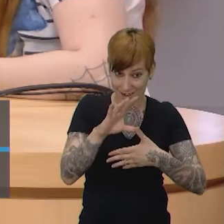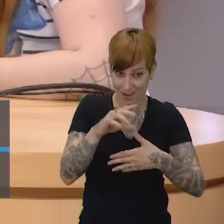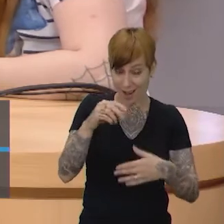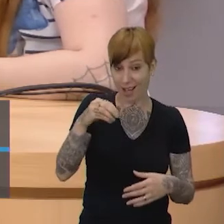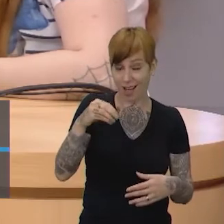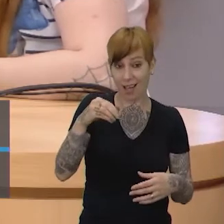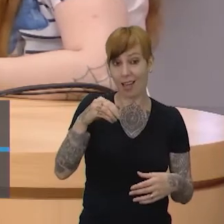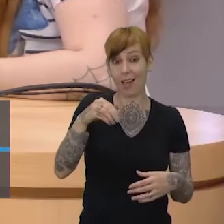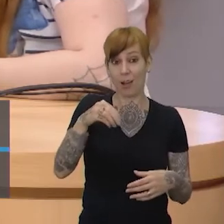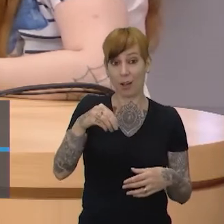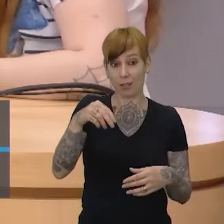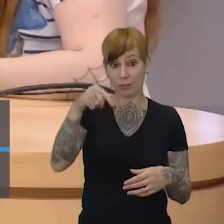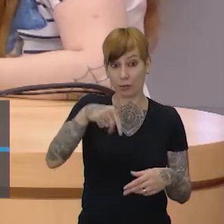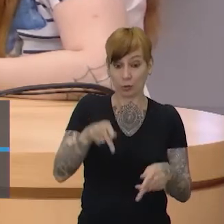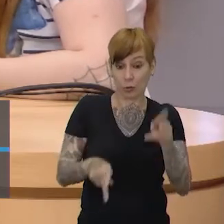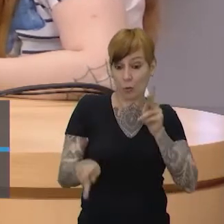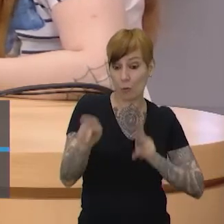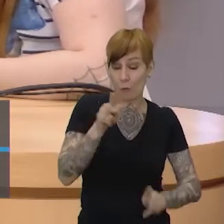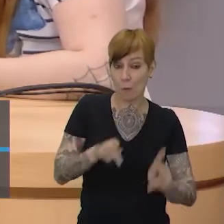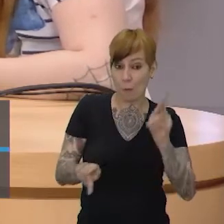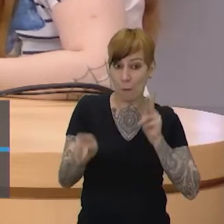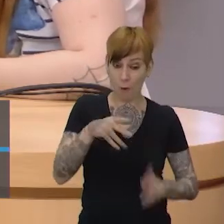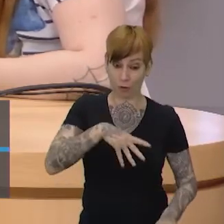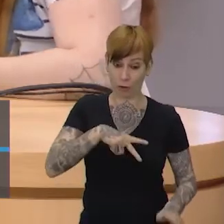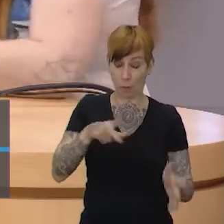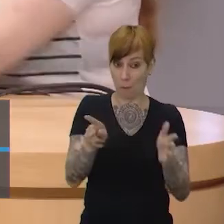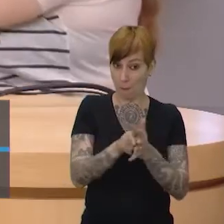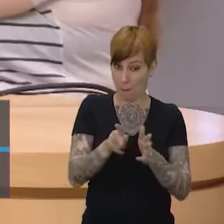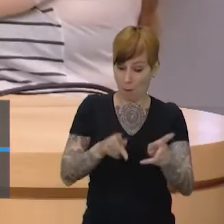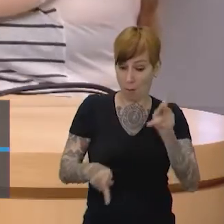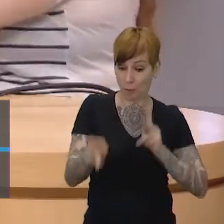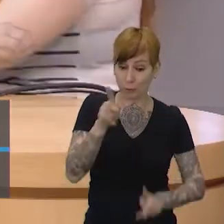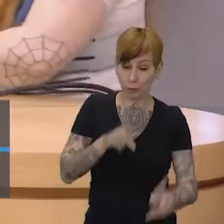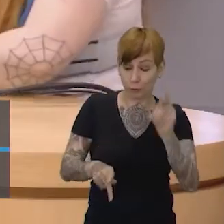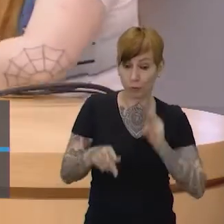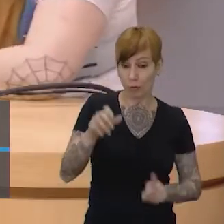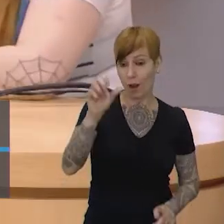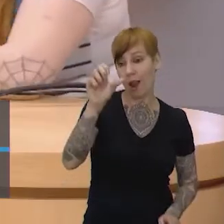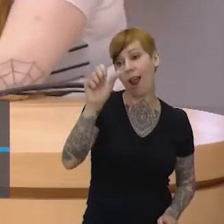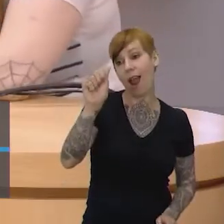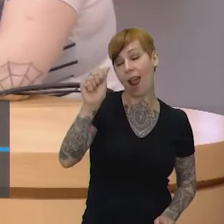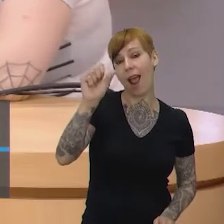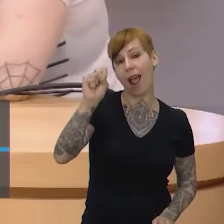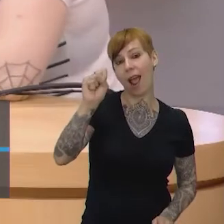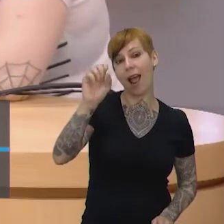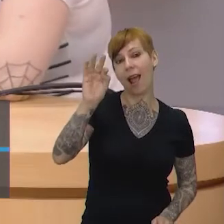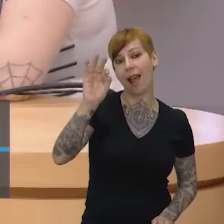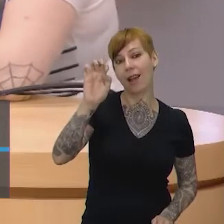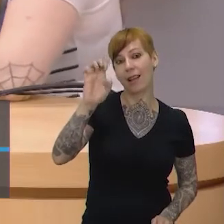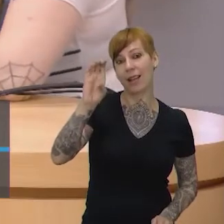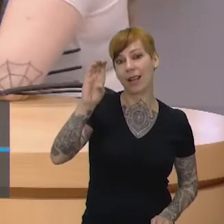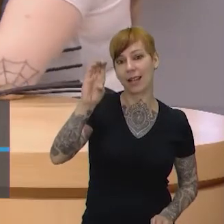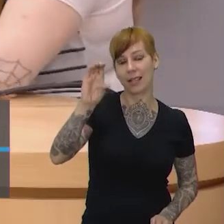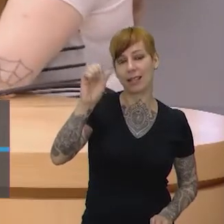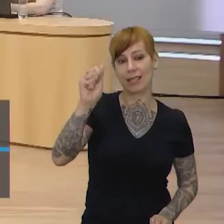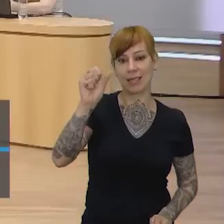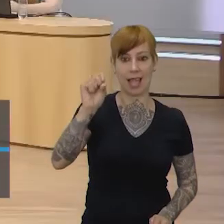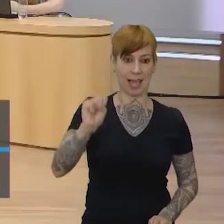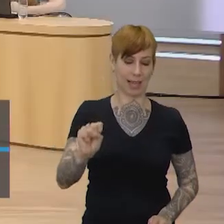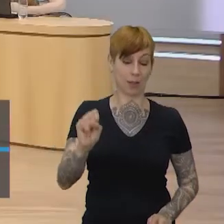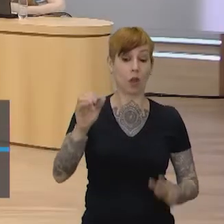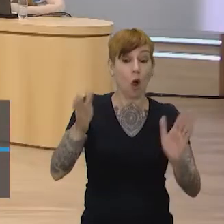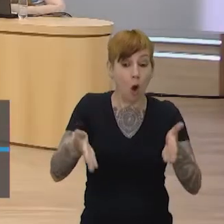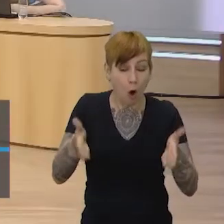astecas, né? Chamados também de mexicas, por isso que o país foi batizado com esse nome, México. Mas vamos continuar